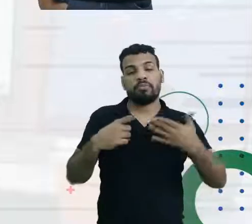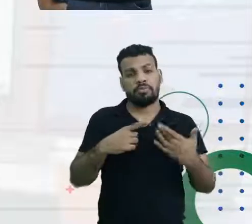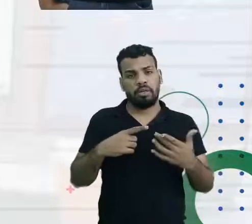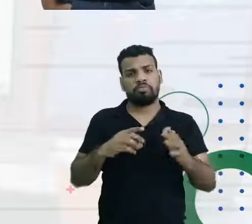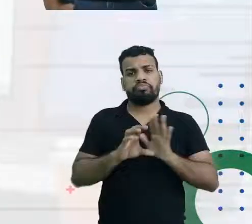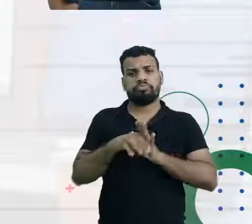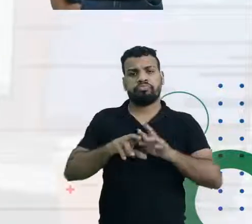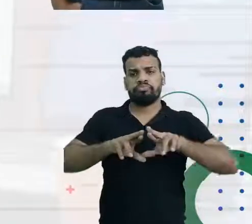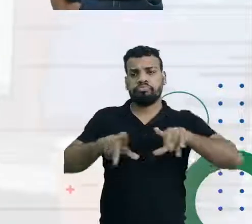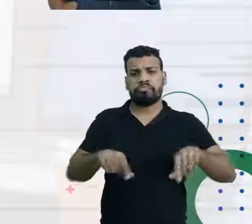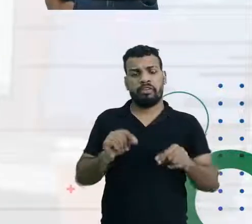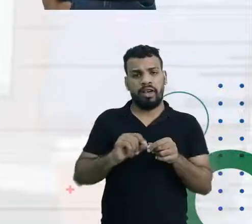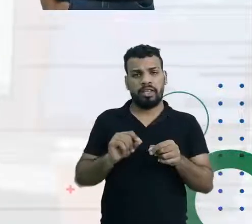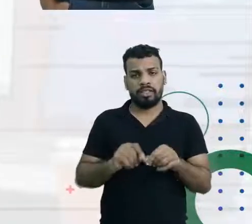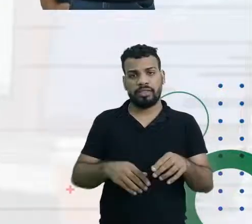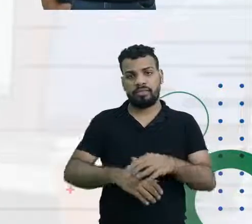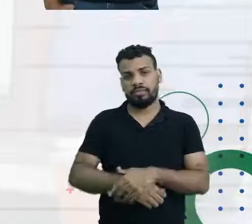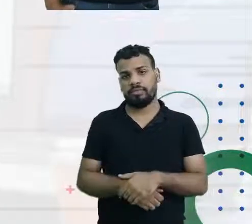as formas.